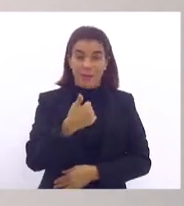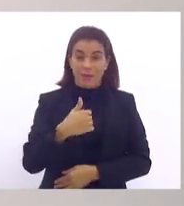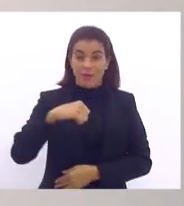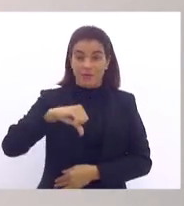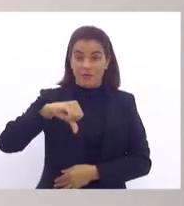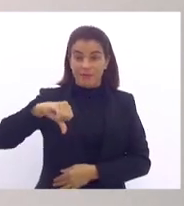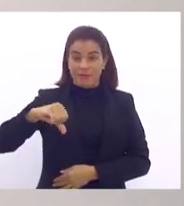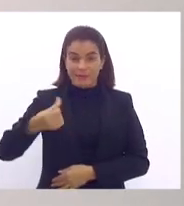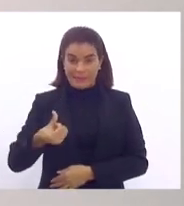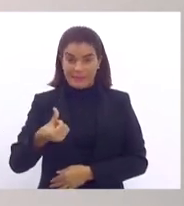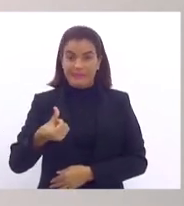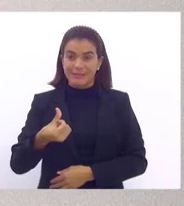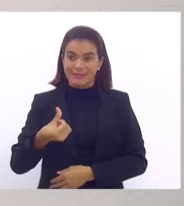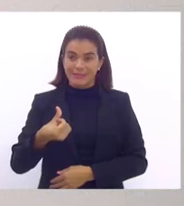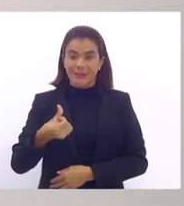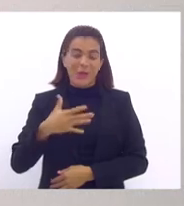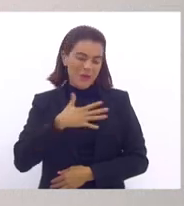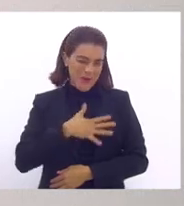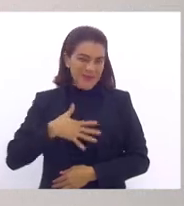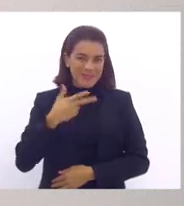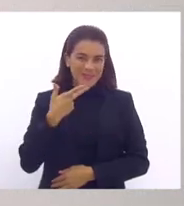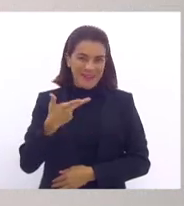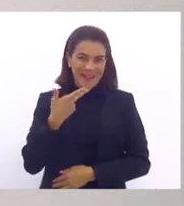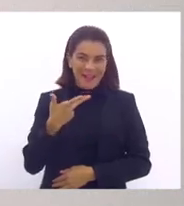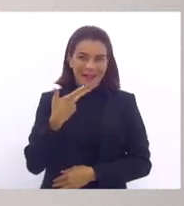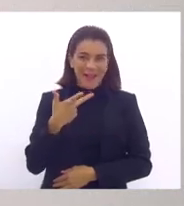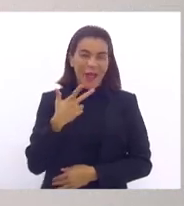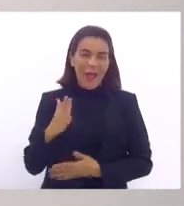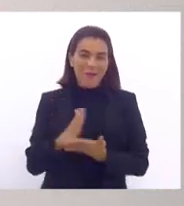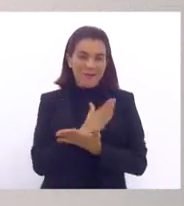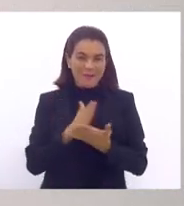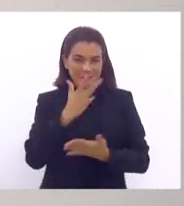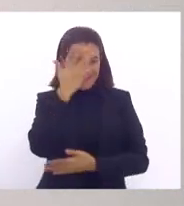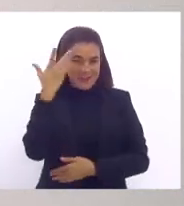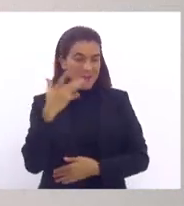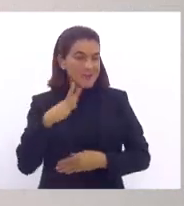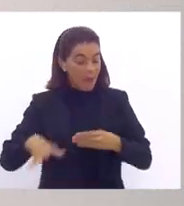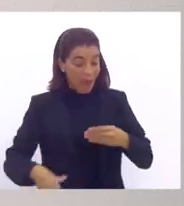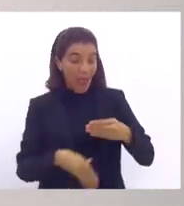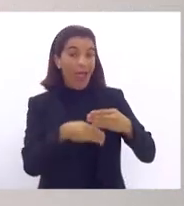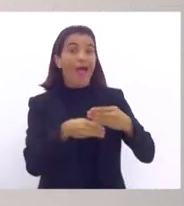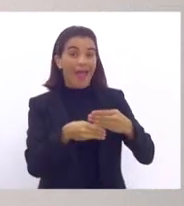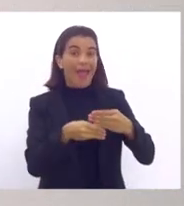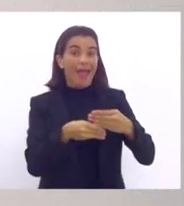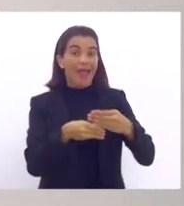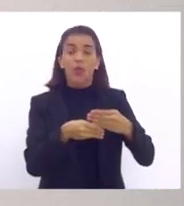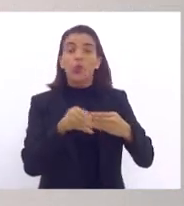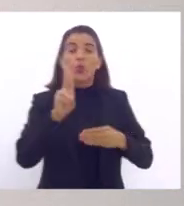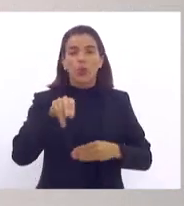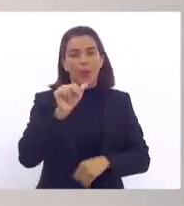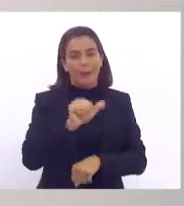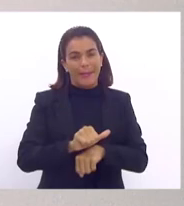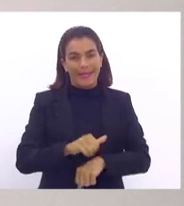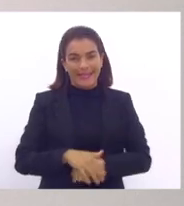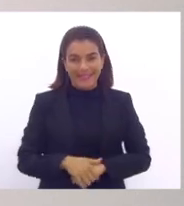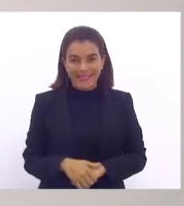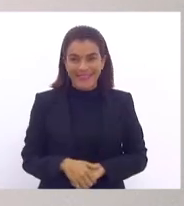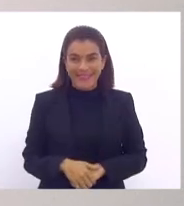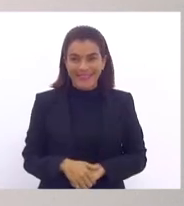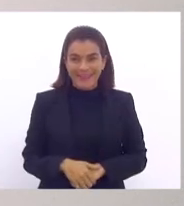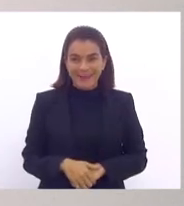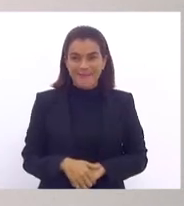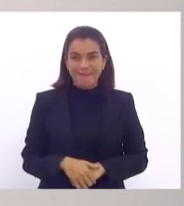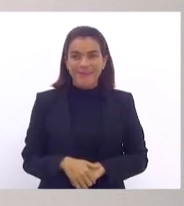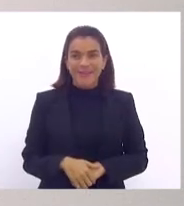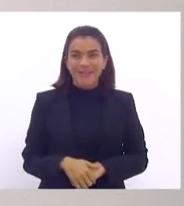96 gosto muito de dizer os que me são próximos eu sempre complemento ininterruptamente então eu dou eu